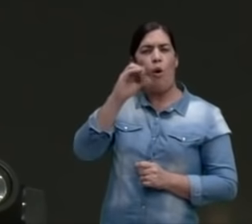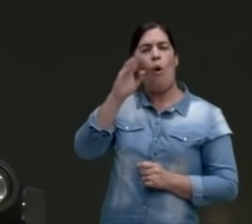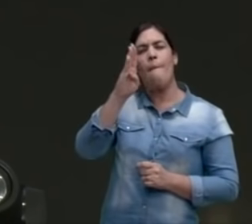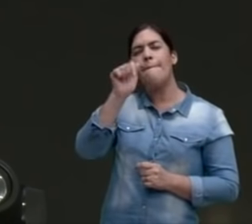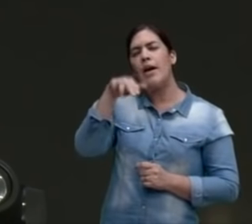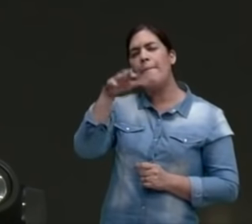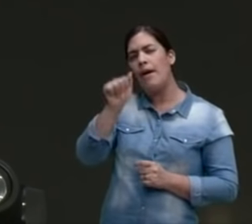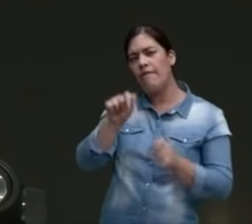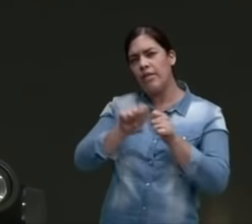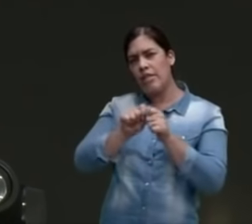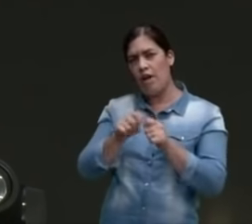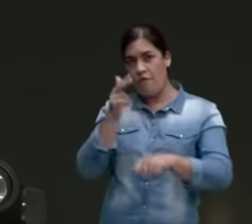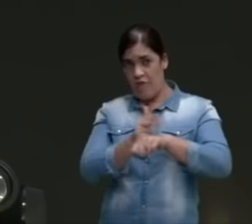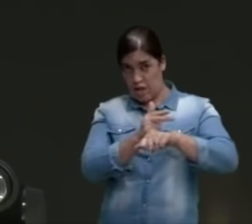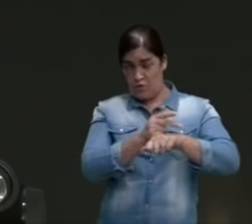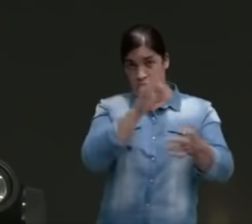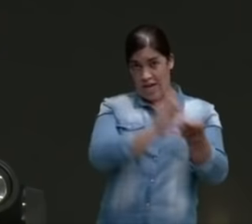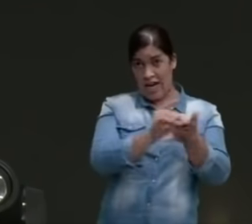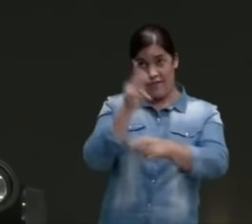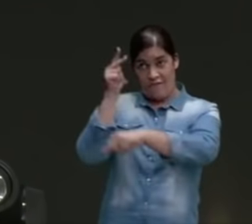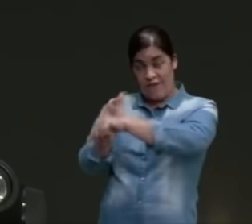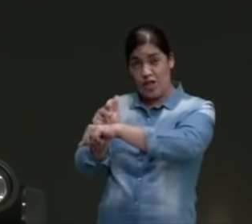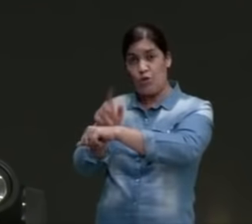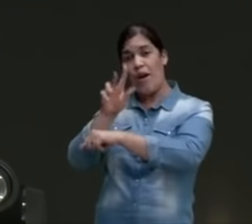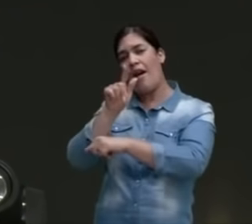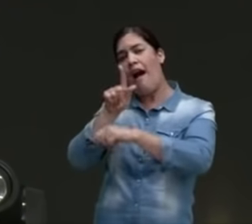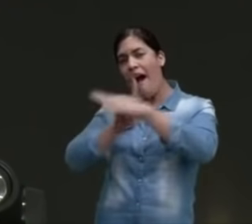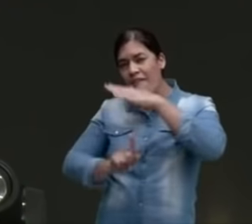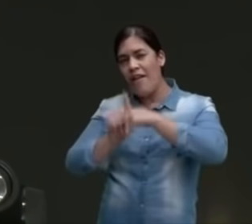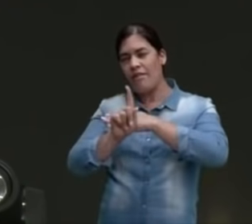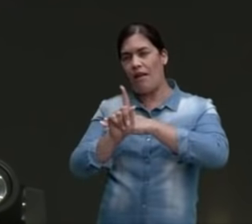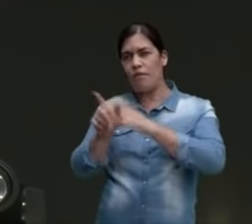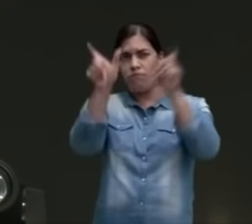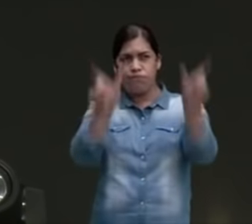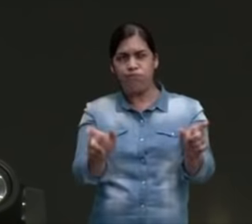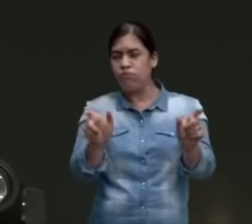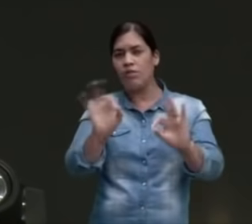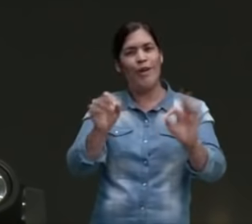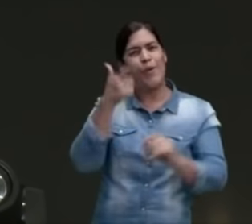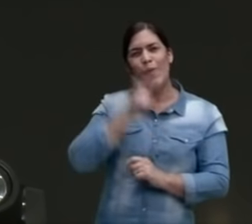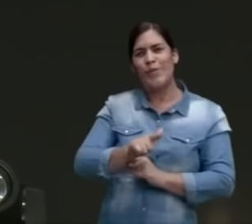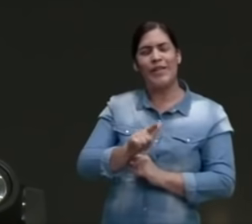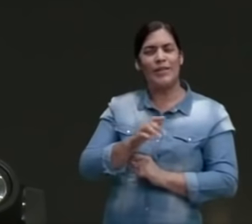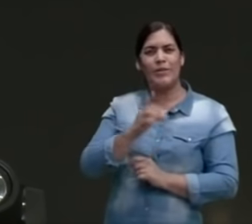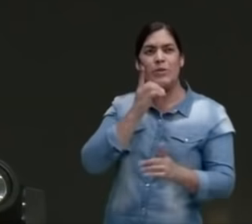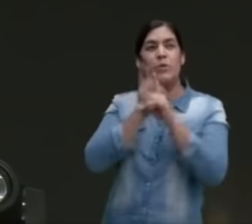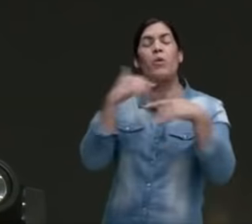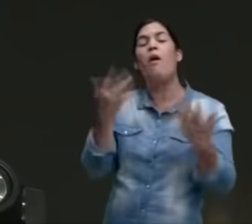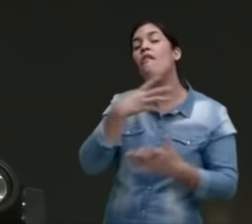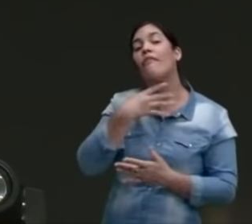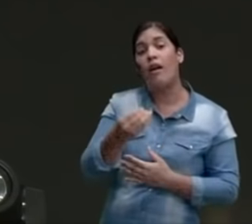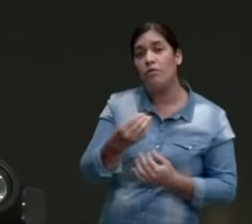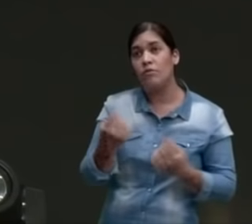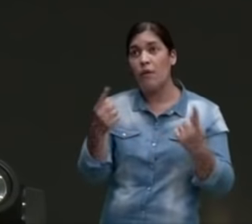Então, eles já estão falando que, por exemplo, um apresentador de jornal, essa profissão daqui a pouco vai acabar.